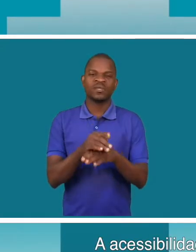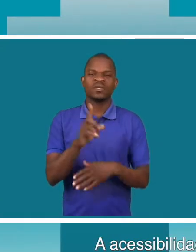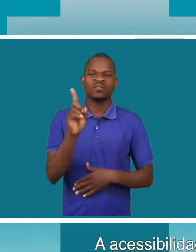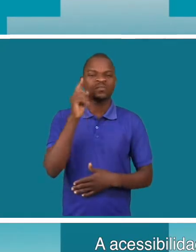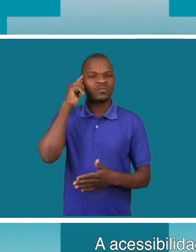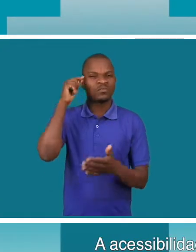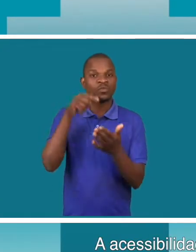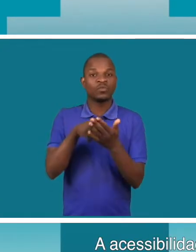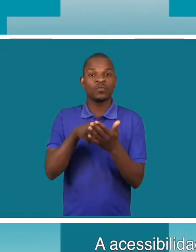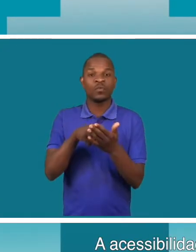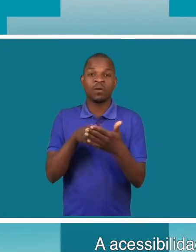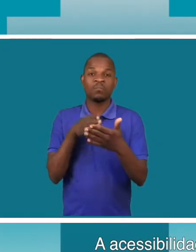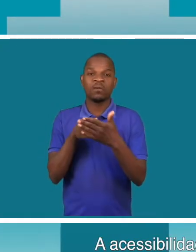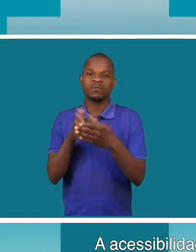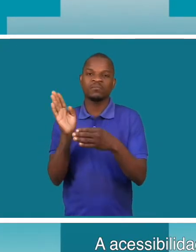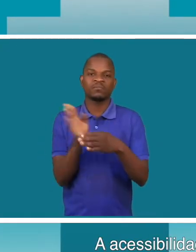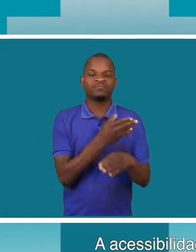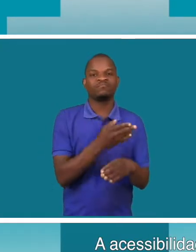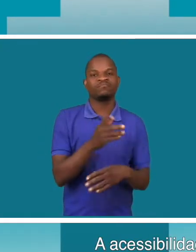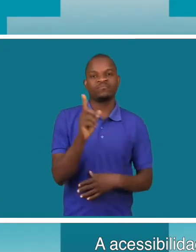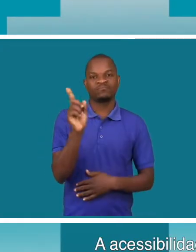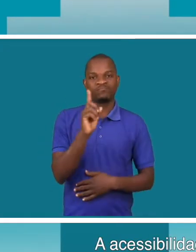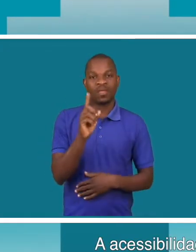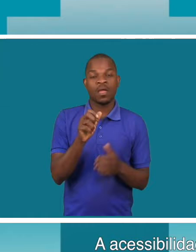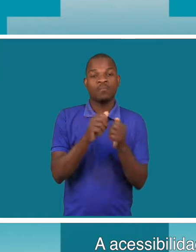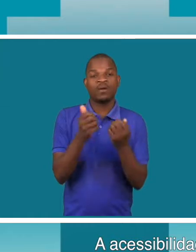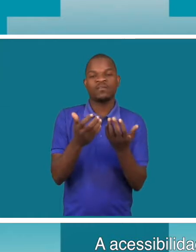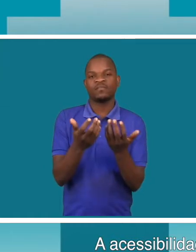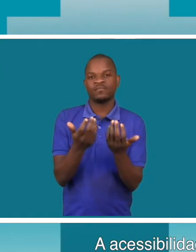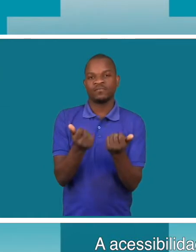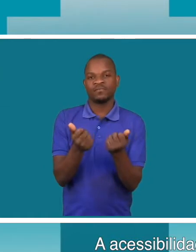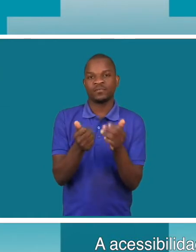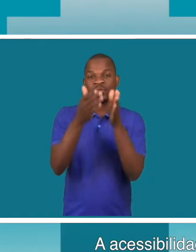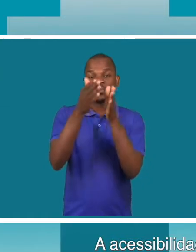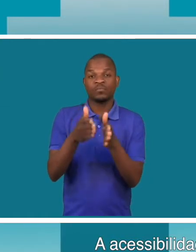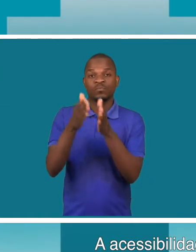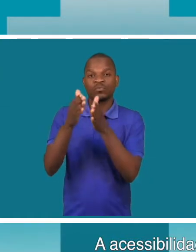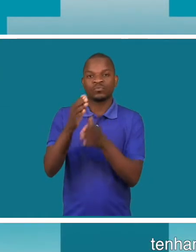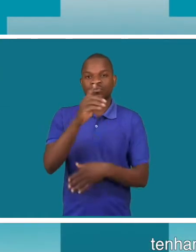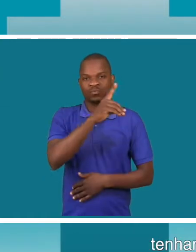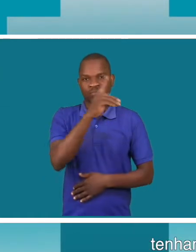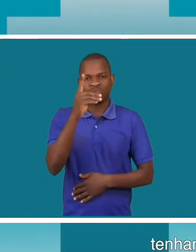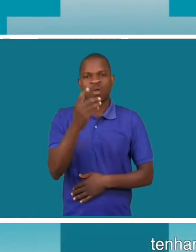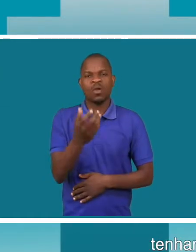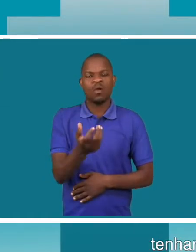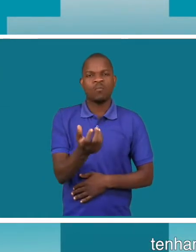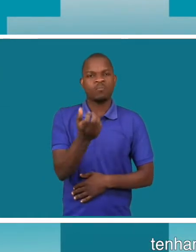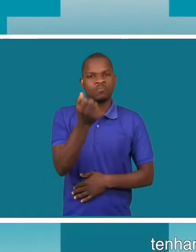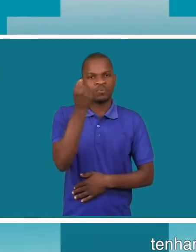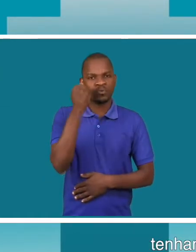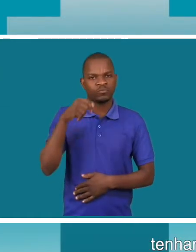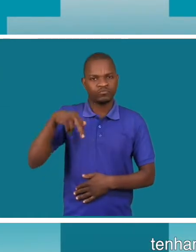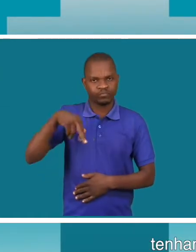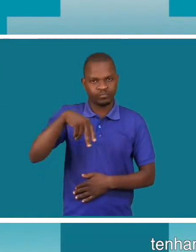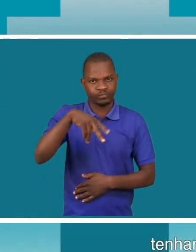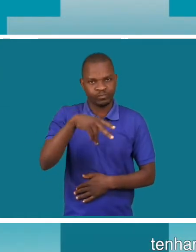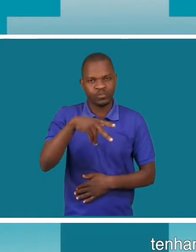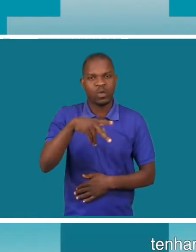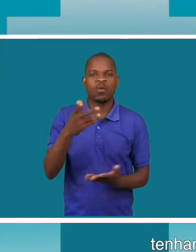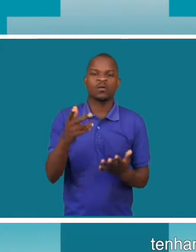significa eliminar para ir às más permite que as pessoas com deficiência tenham condições de andar